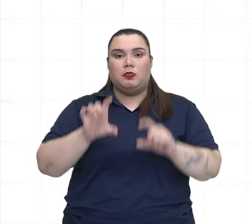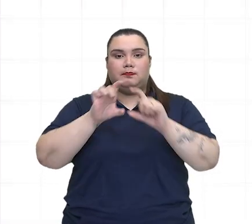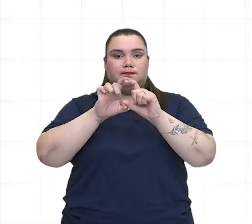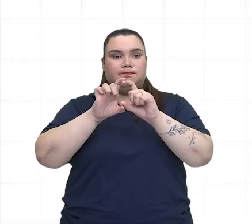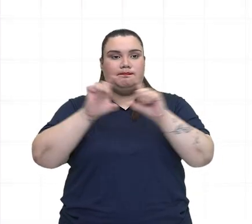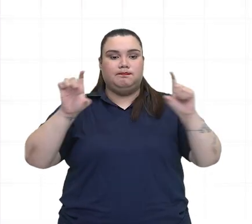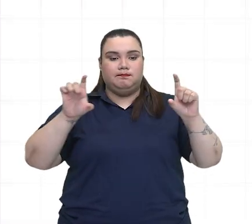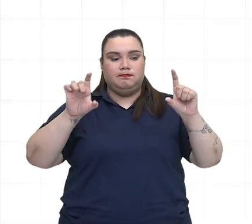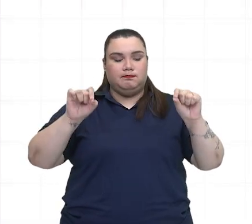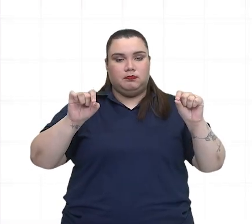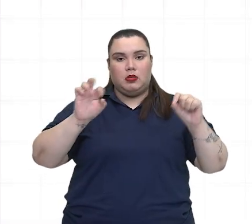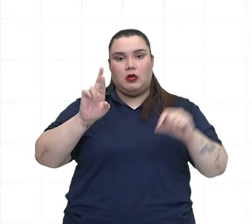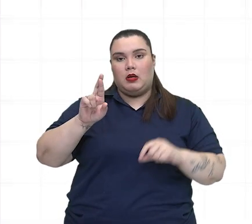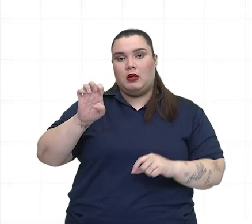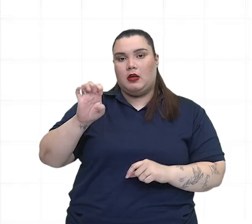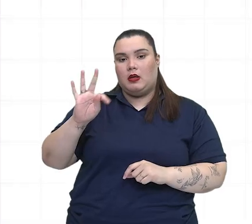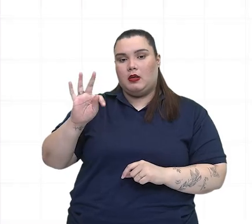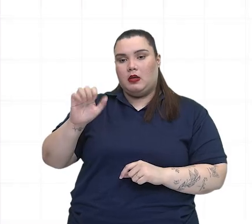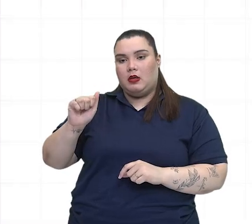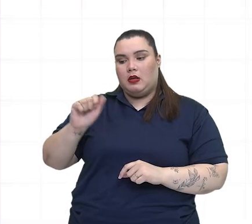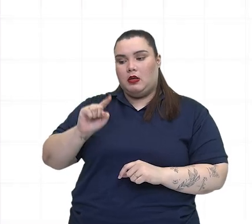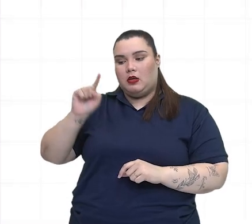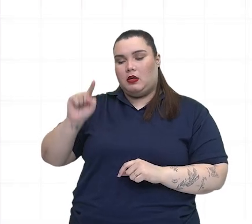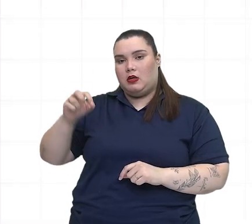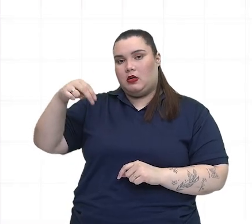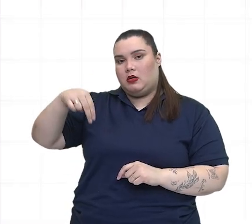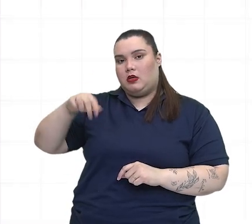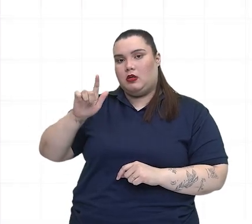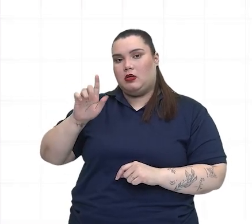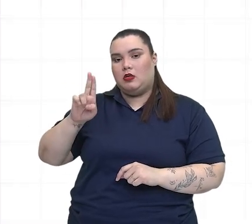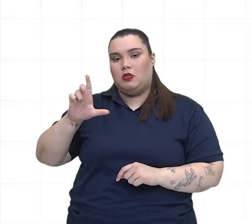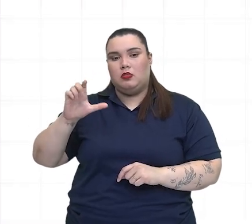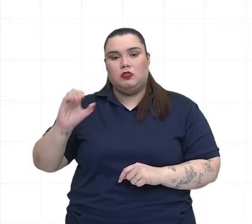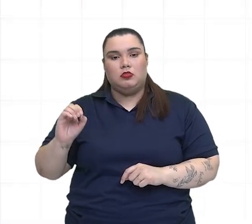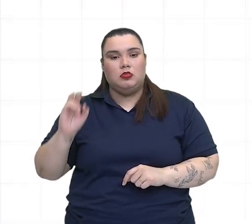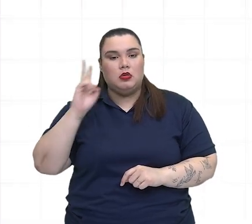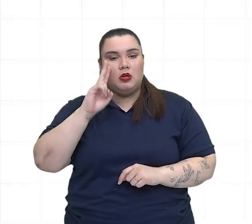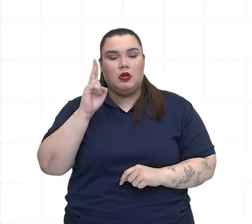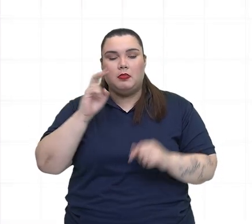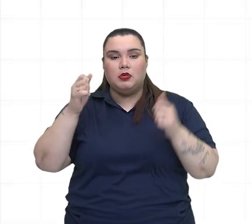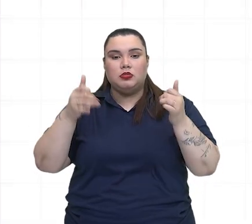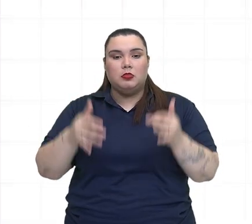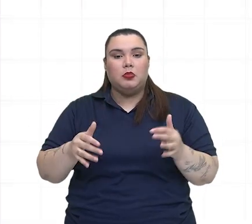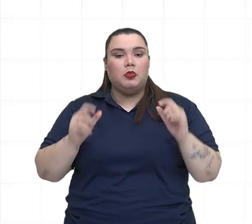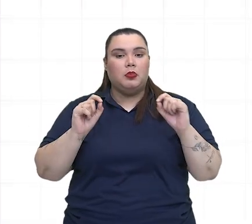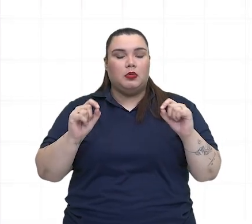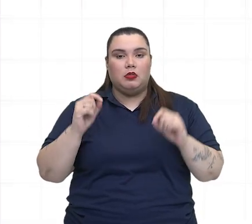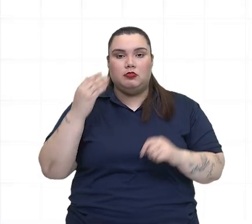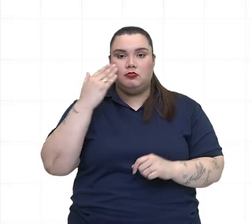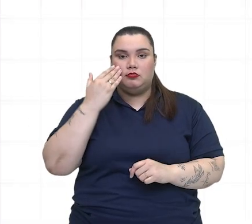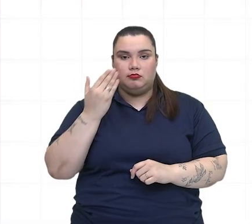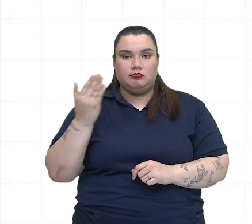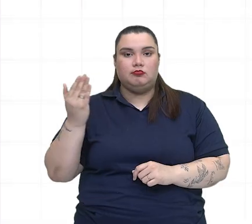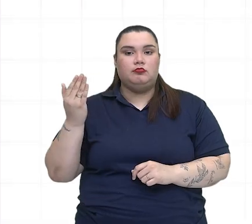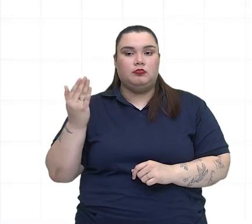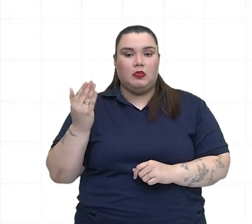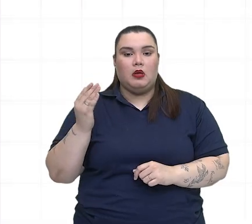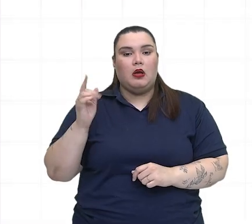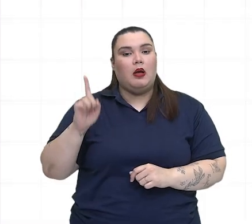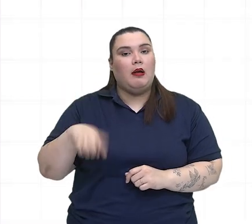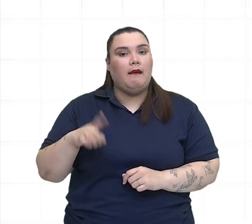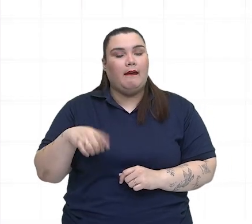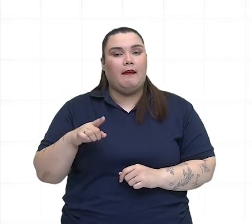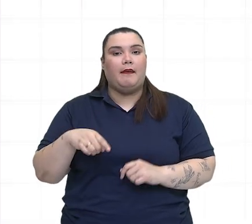retângulo, somente retângulo. E o que dizia somente os retângulos? Olha, aqui a seta, cada um, retângulo,